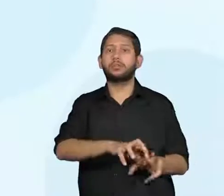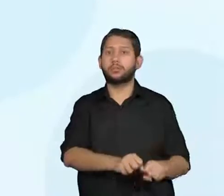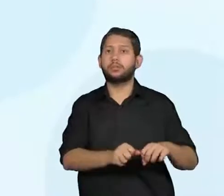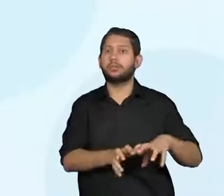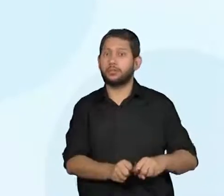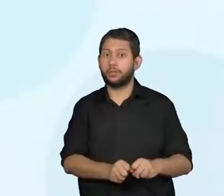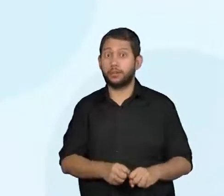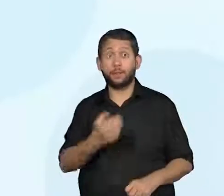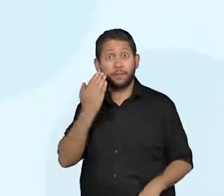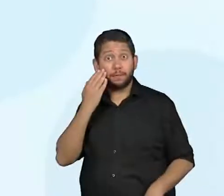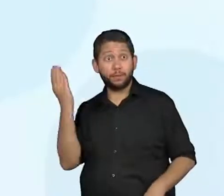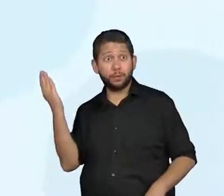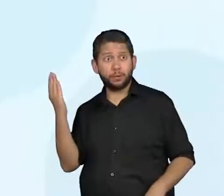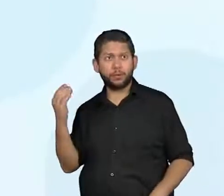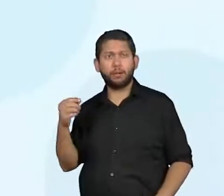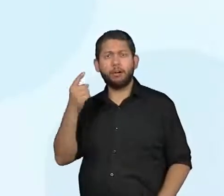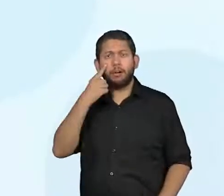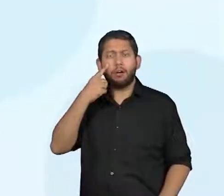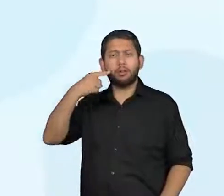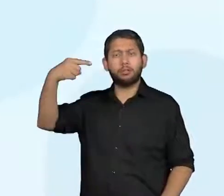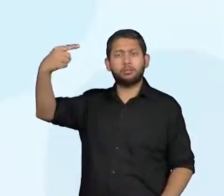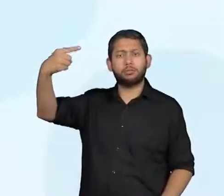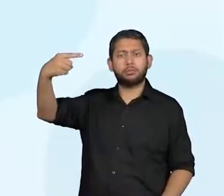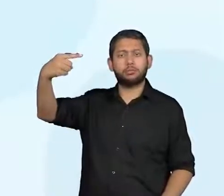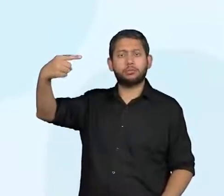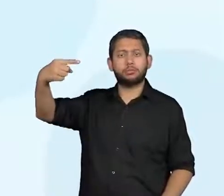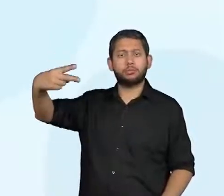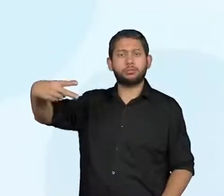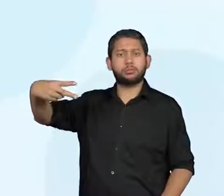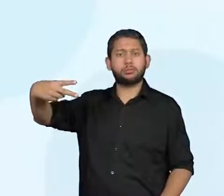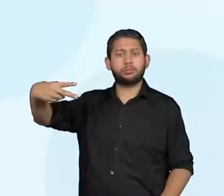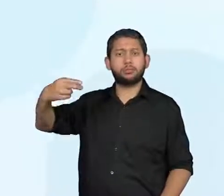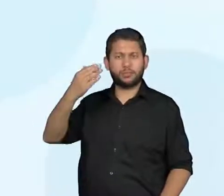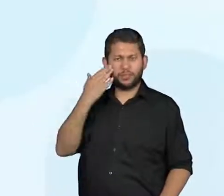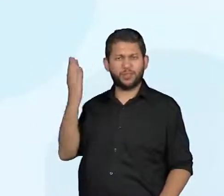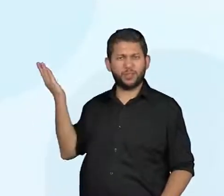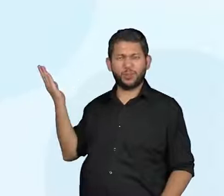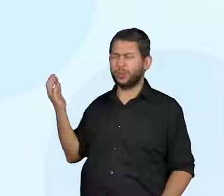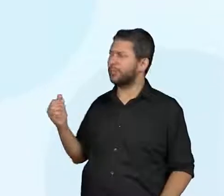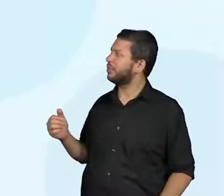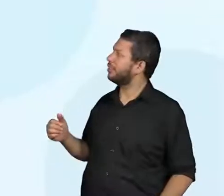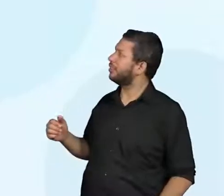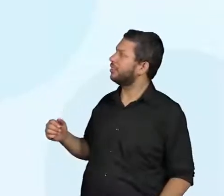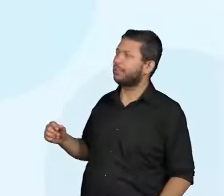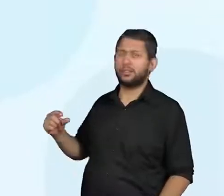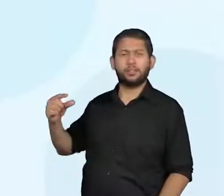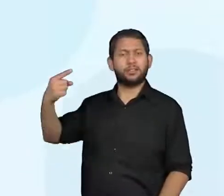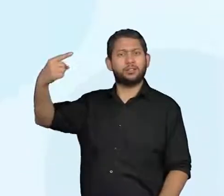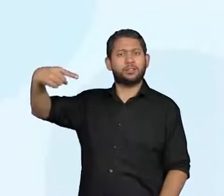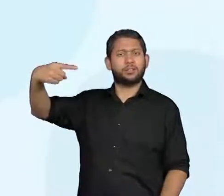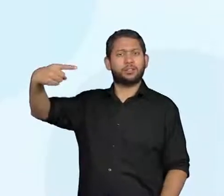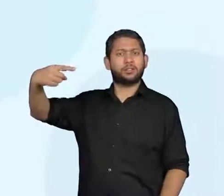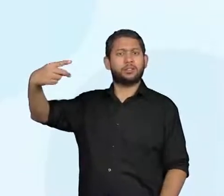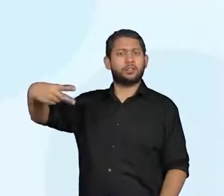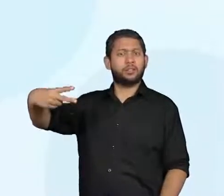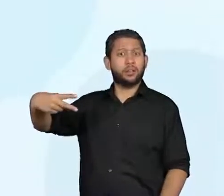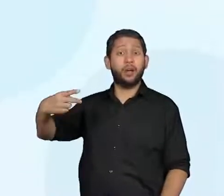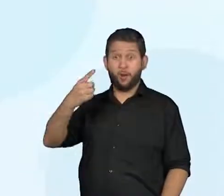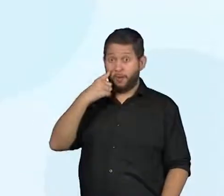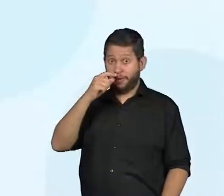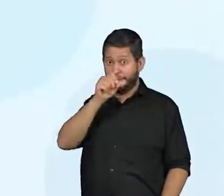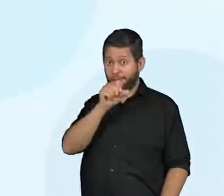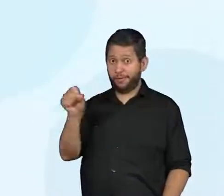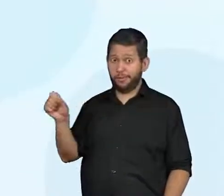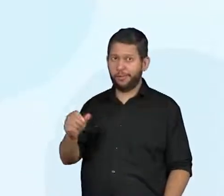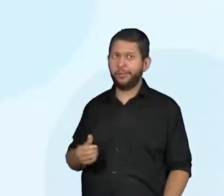no modo como aparece as ações que nós temos que executar aí na receita? Olha só, vou pegar o